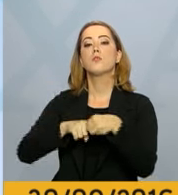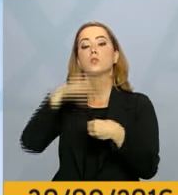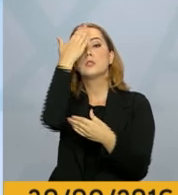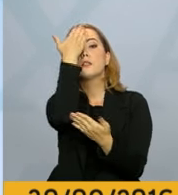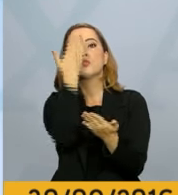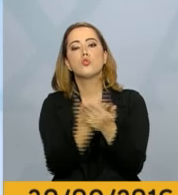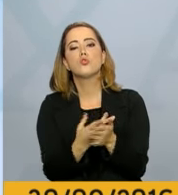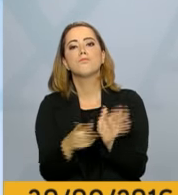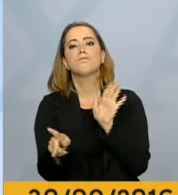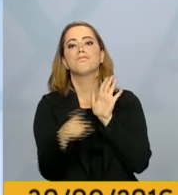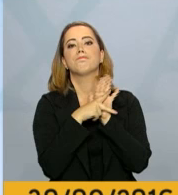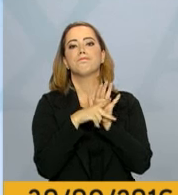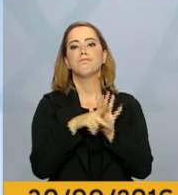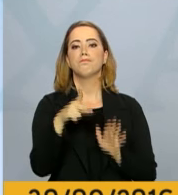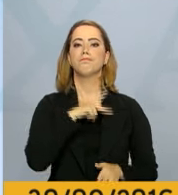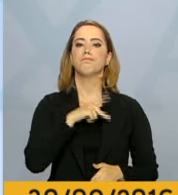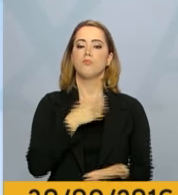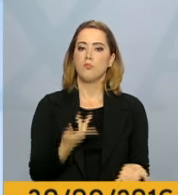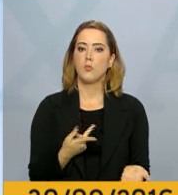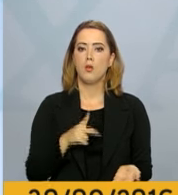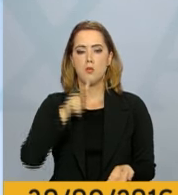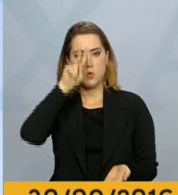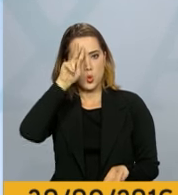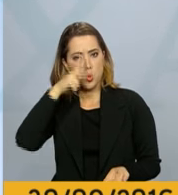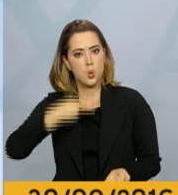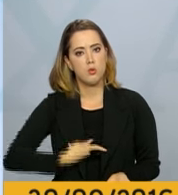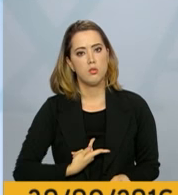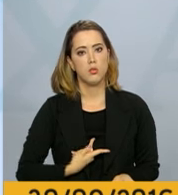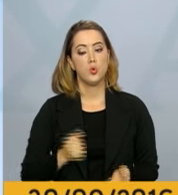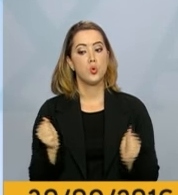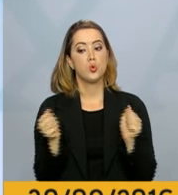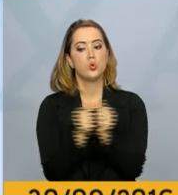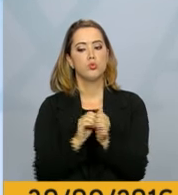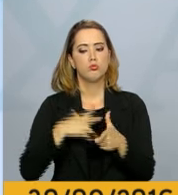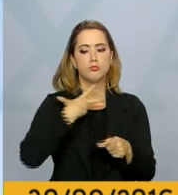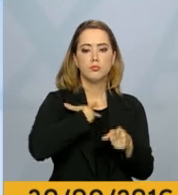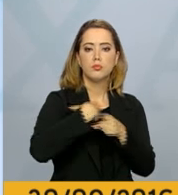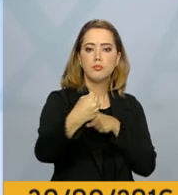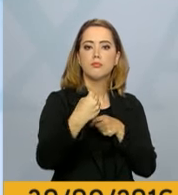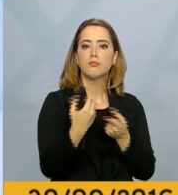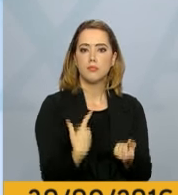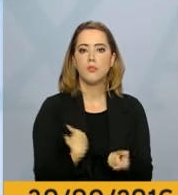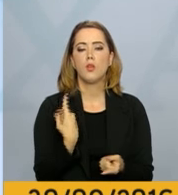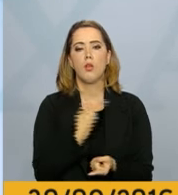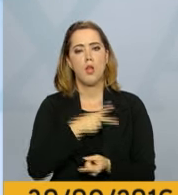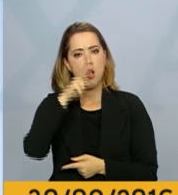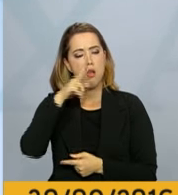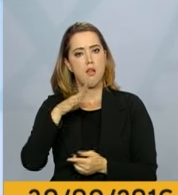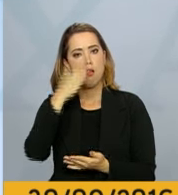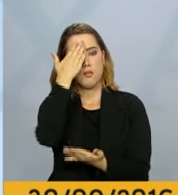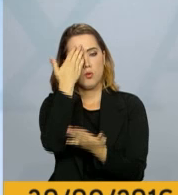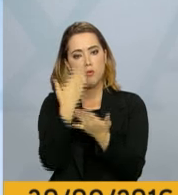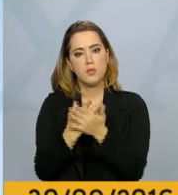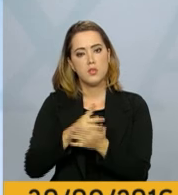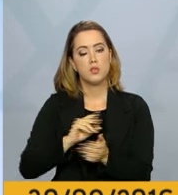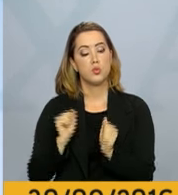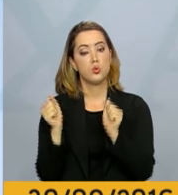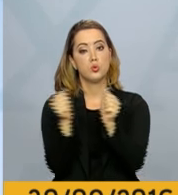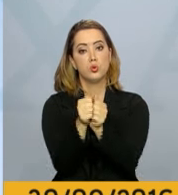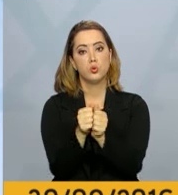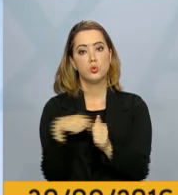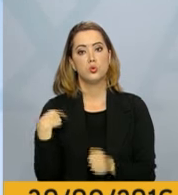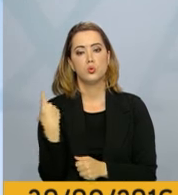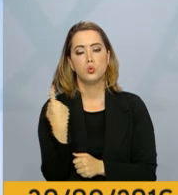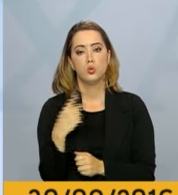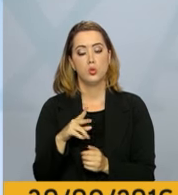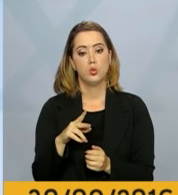A confiança de que juntos superaremos os nossos desafios. A confiança de que juntos,